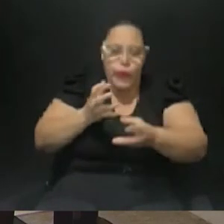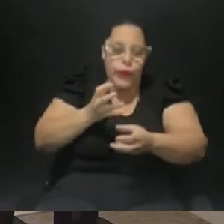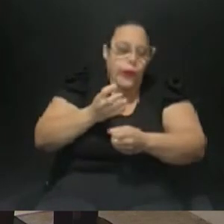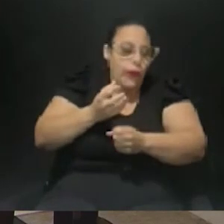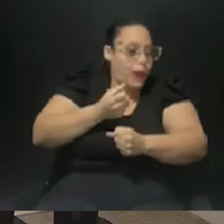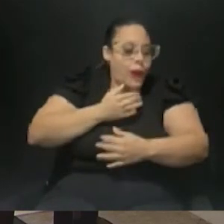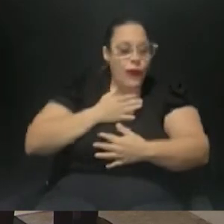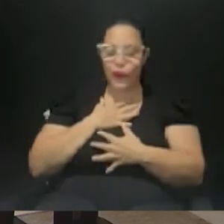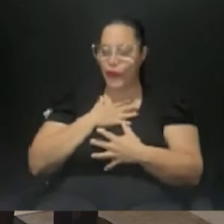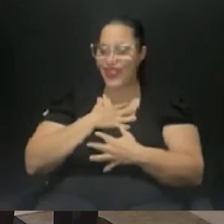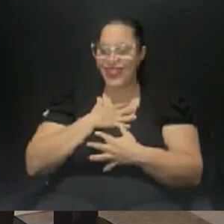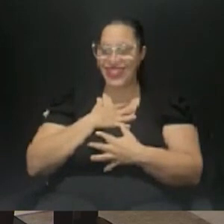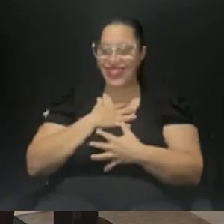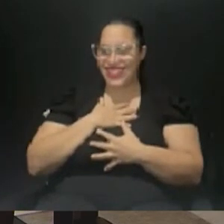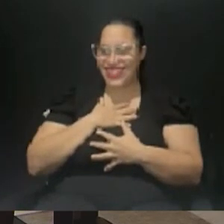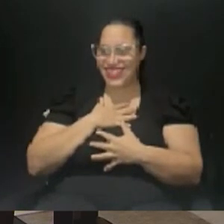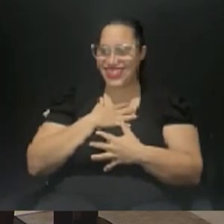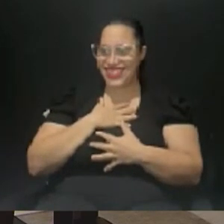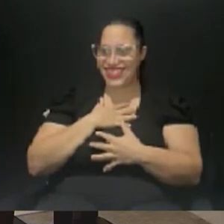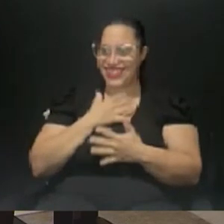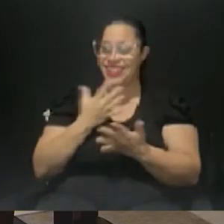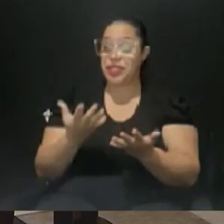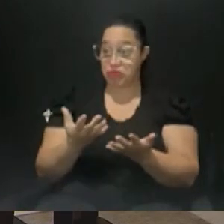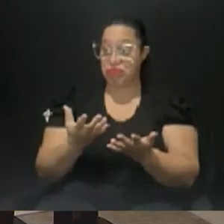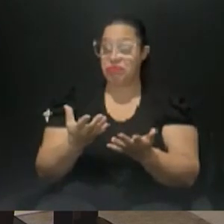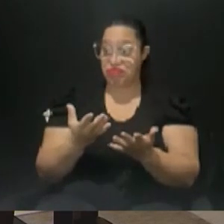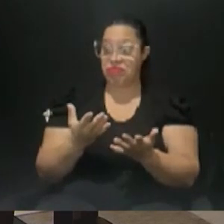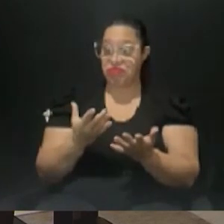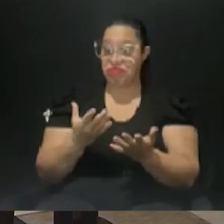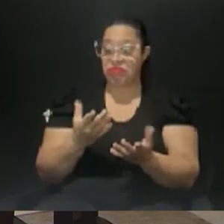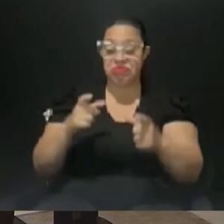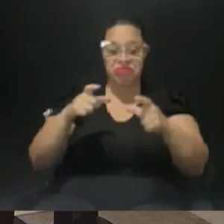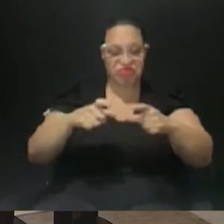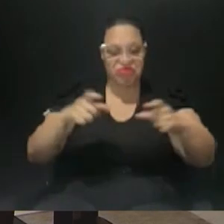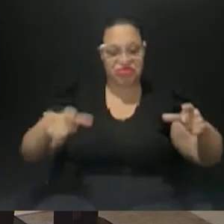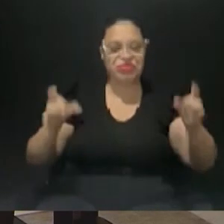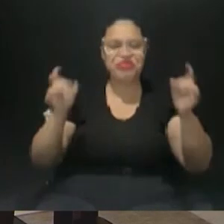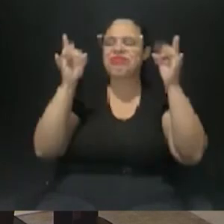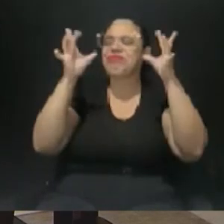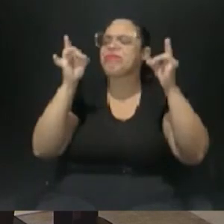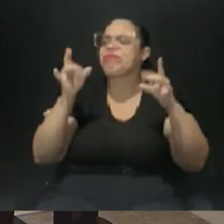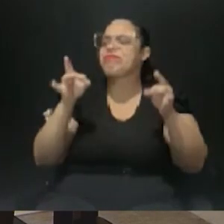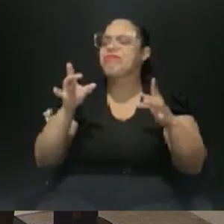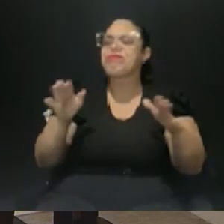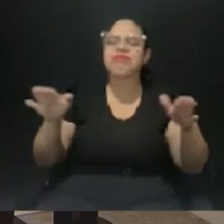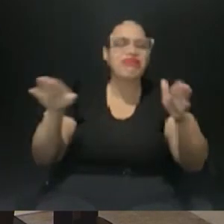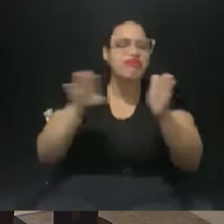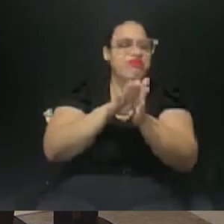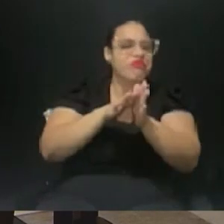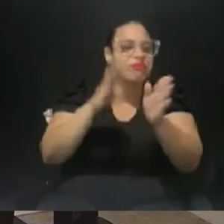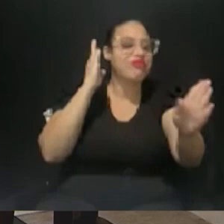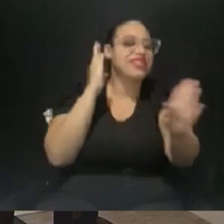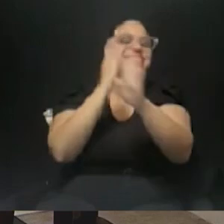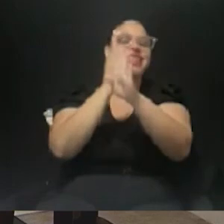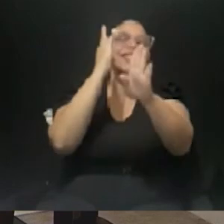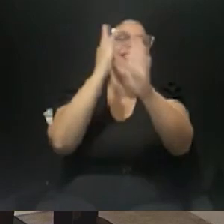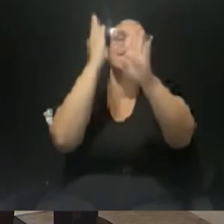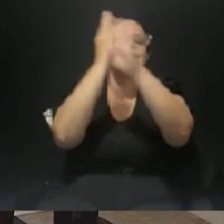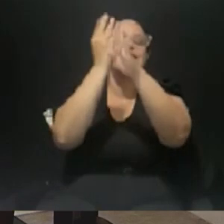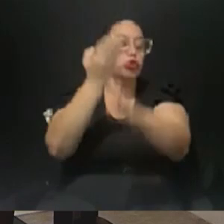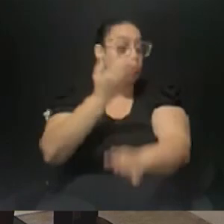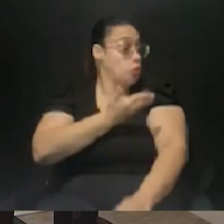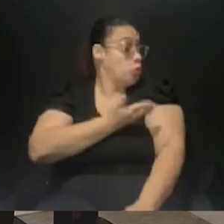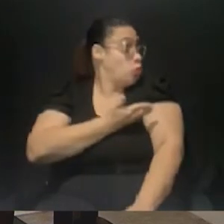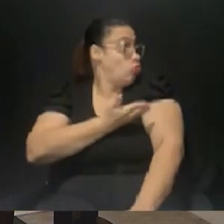E era um local especial para encontrar os amigos, para ter uma boa